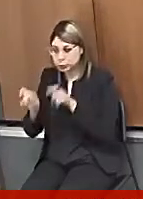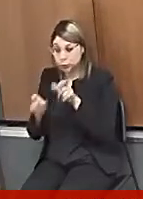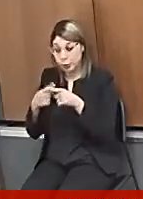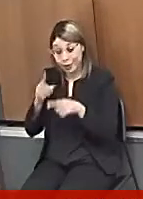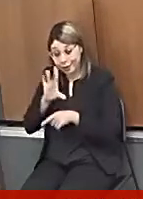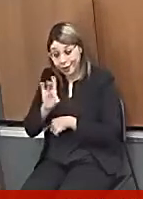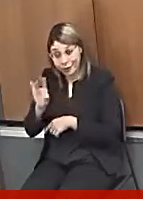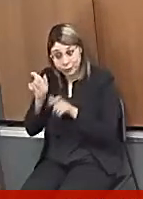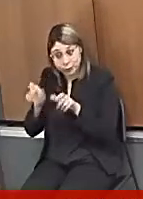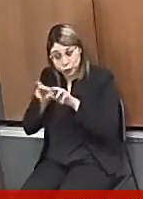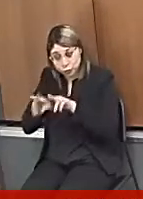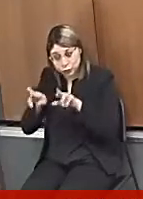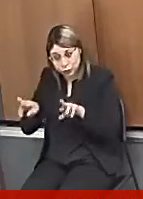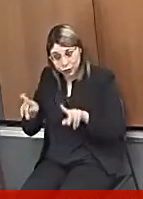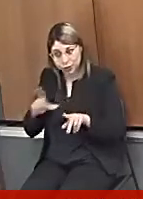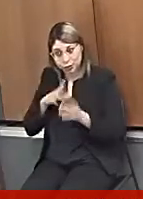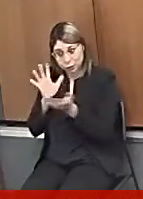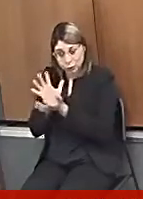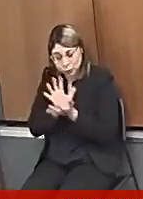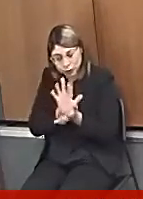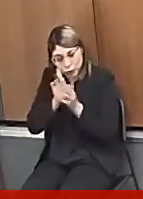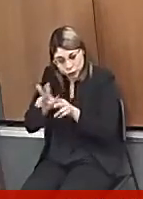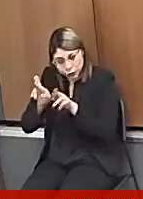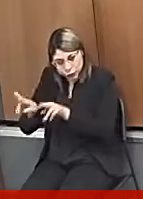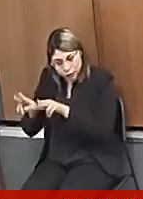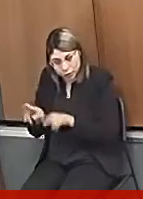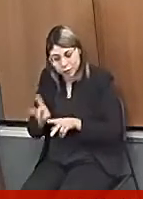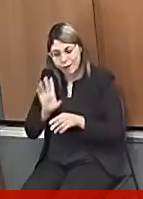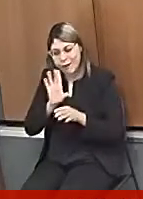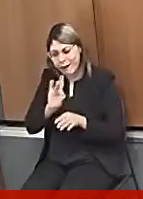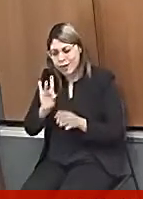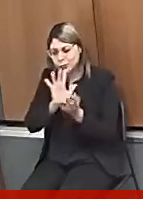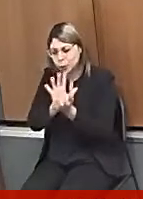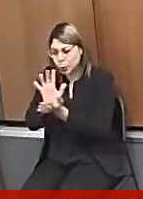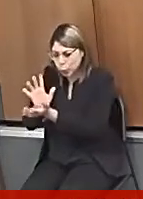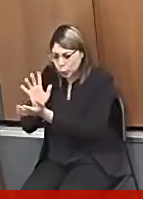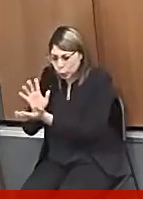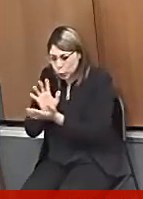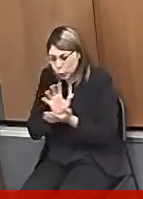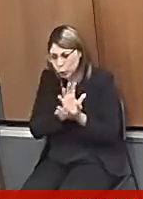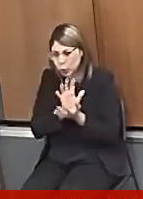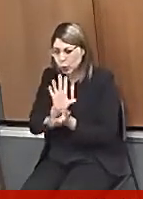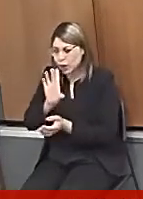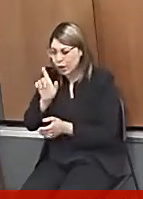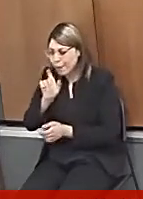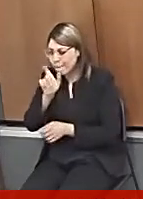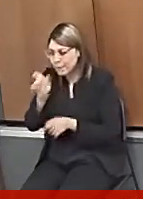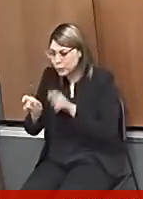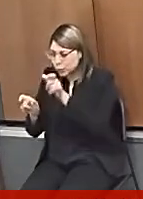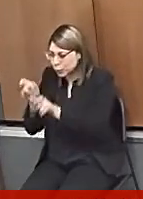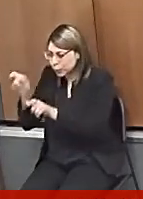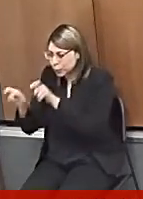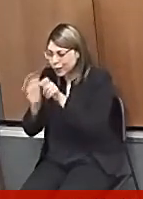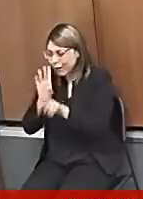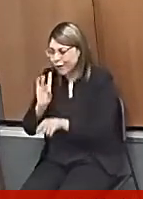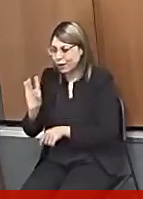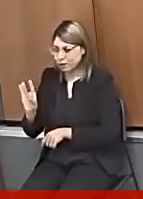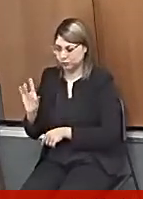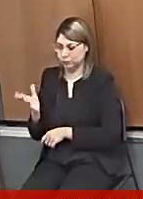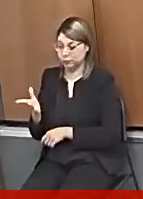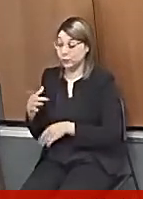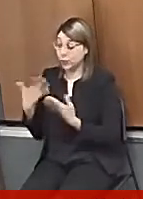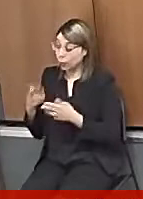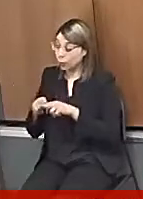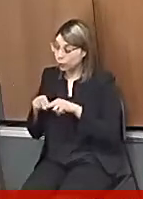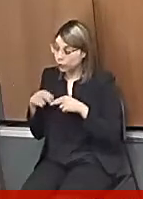caso é um caso e eu sei disso né que possa resolver deputado duarte então nós esperamos por isso